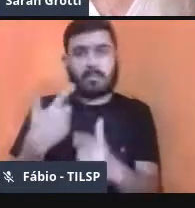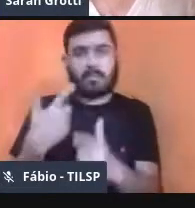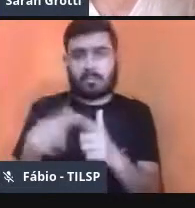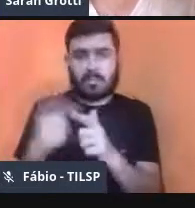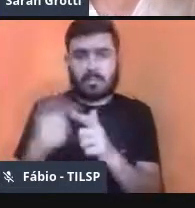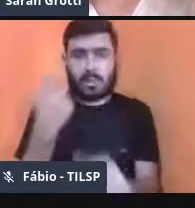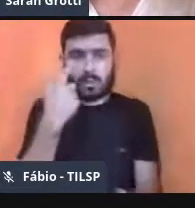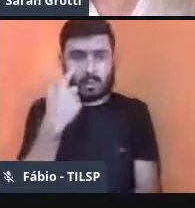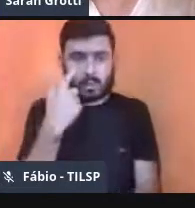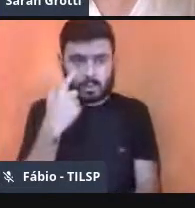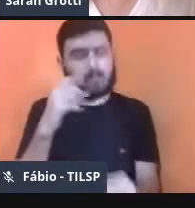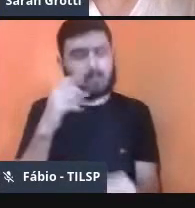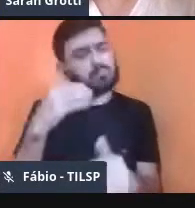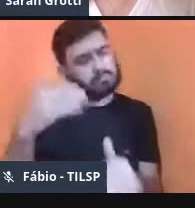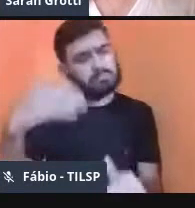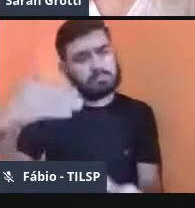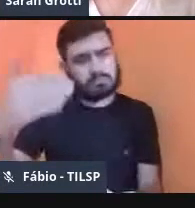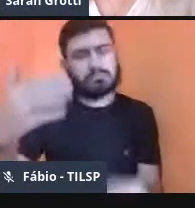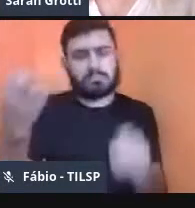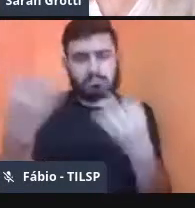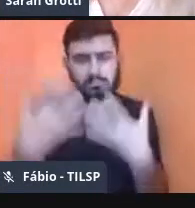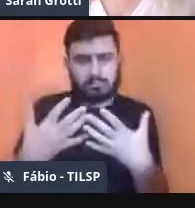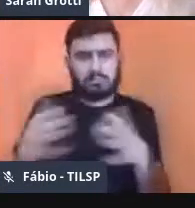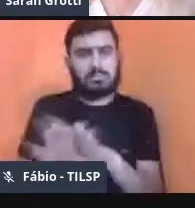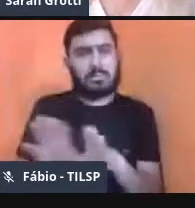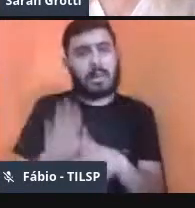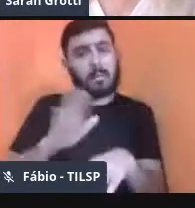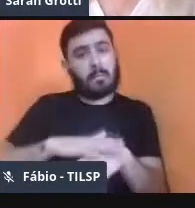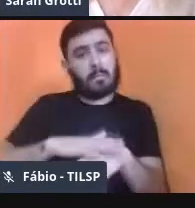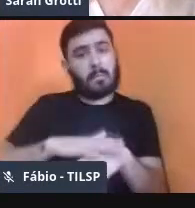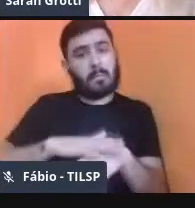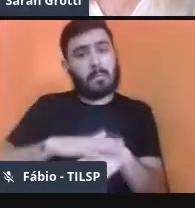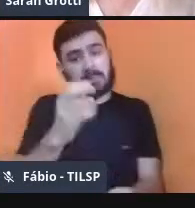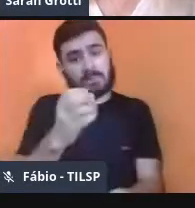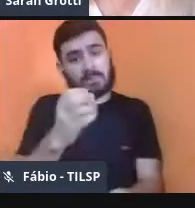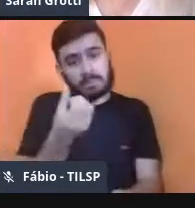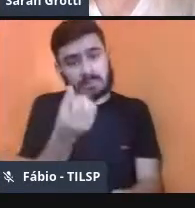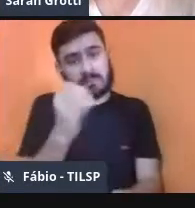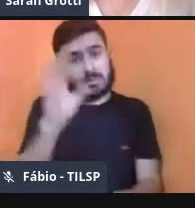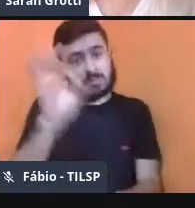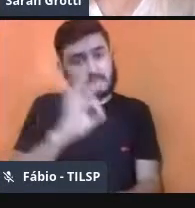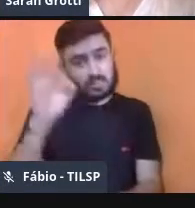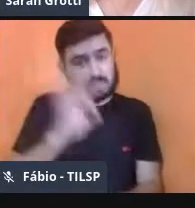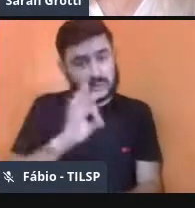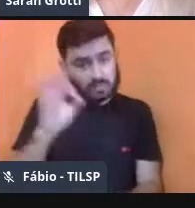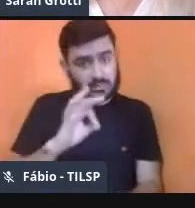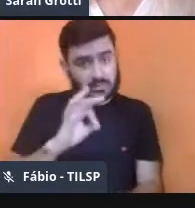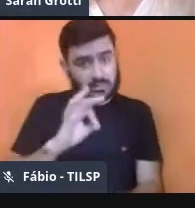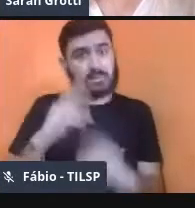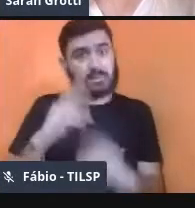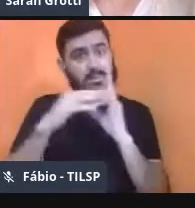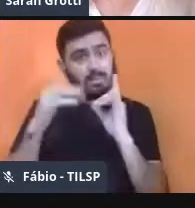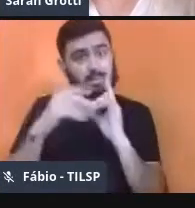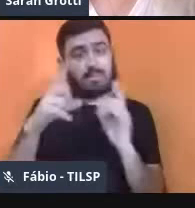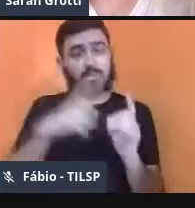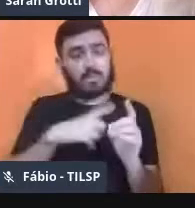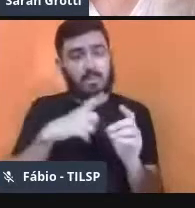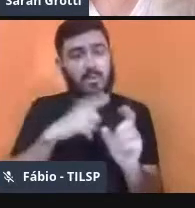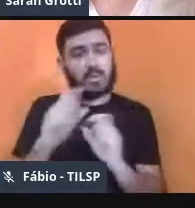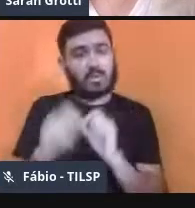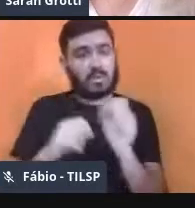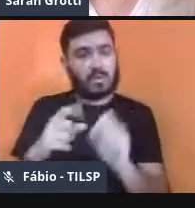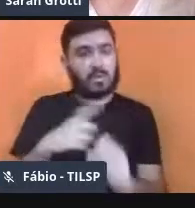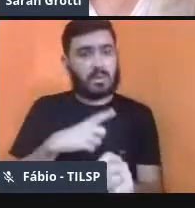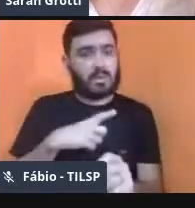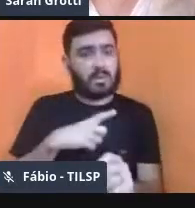gente vai ver mais para frente, e mais de 60% dos vegetarianos tinham níveis plasmáticos de colesterol total e LDL,